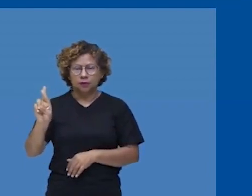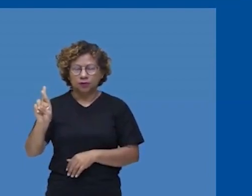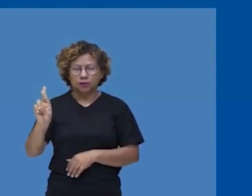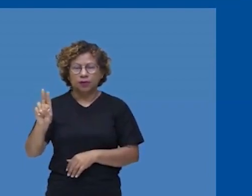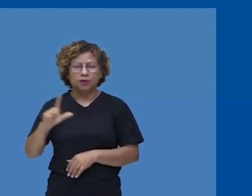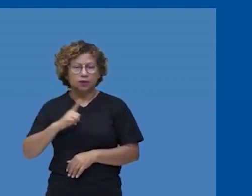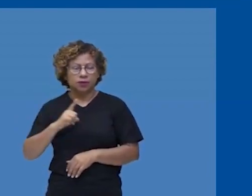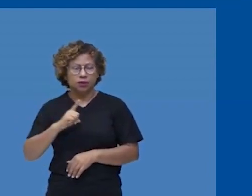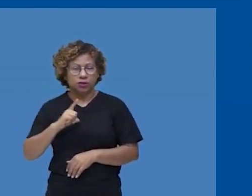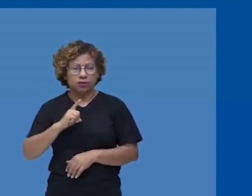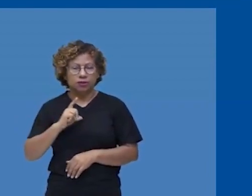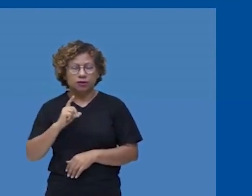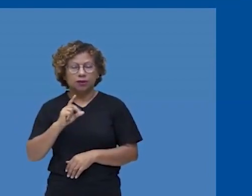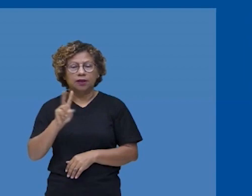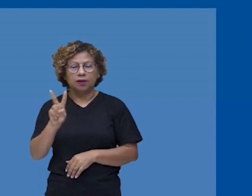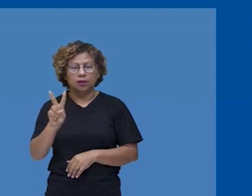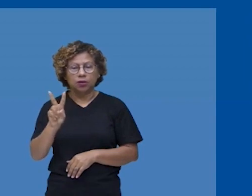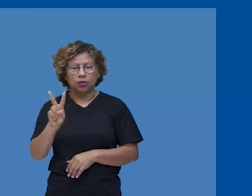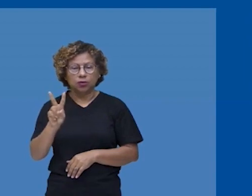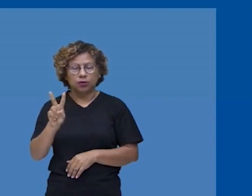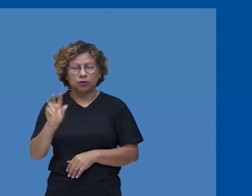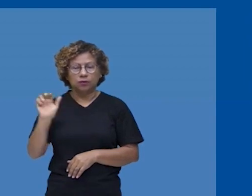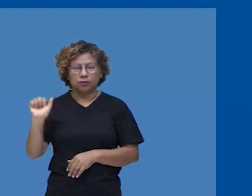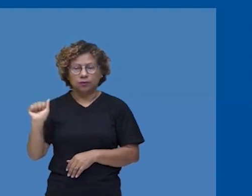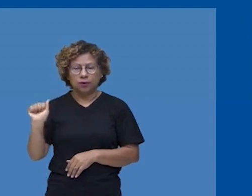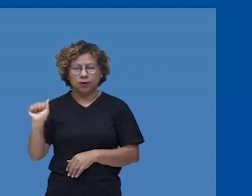dois fatores. Então, vamos colocar aqui, fator